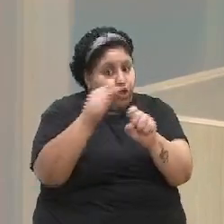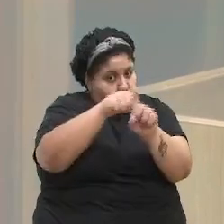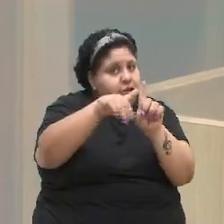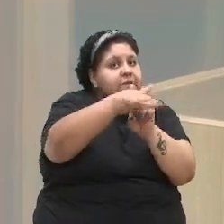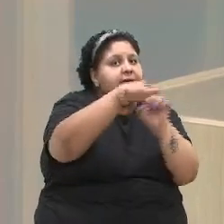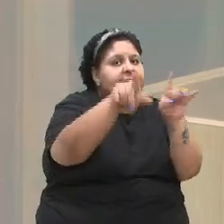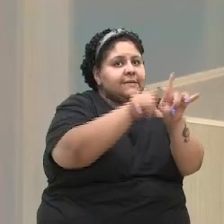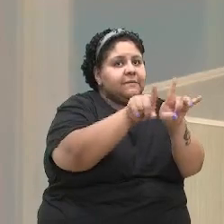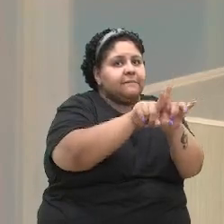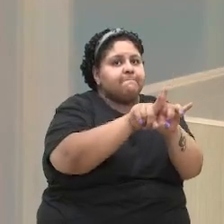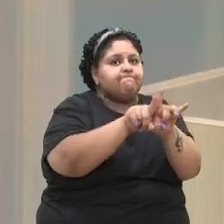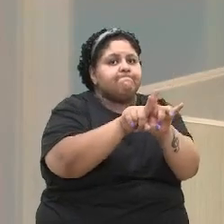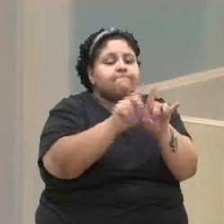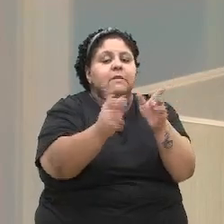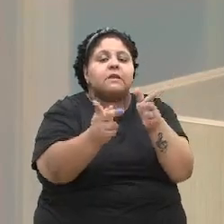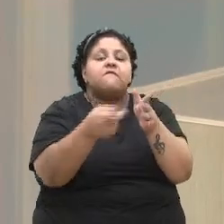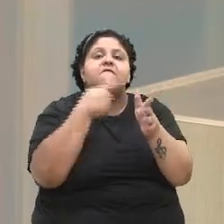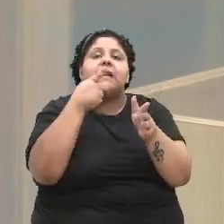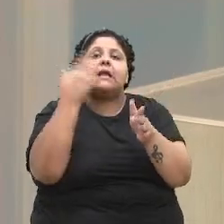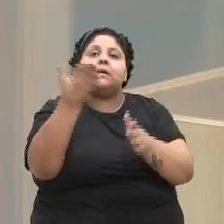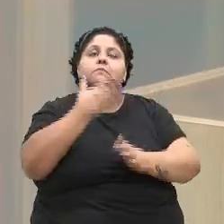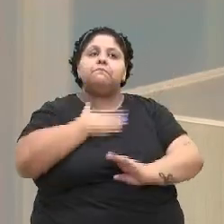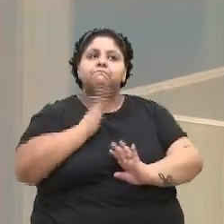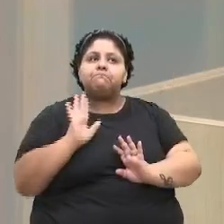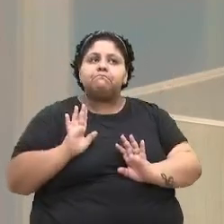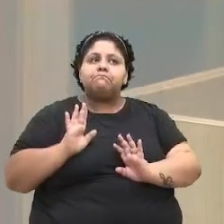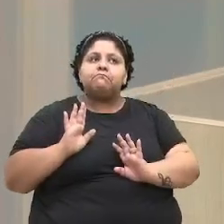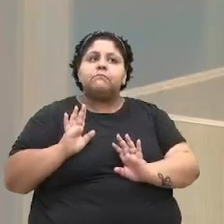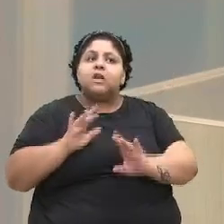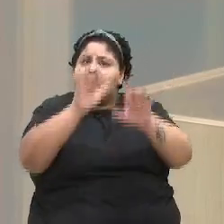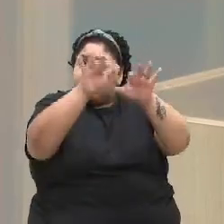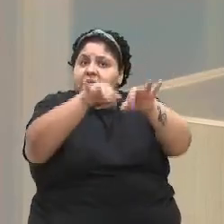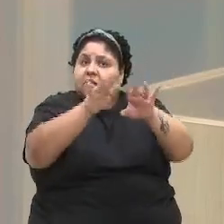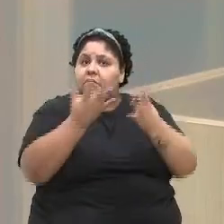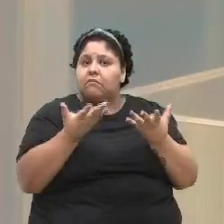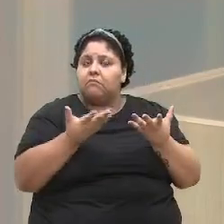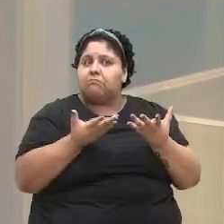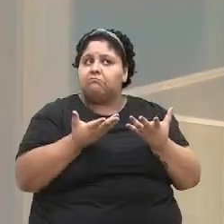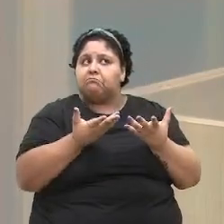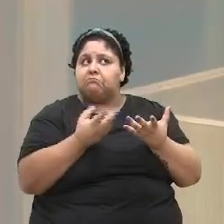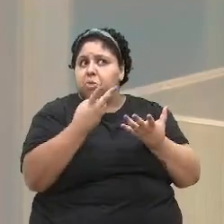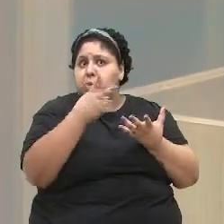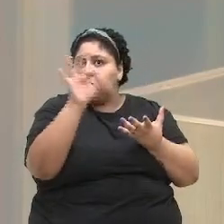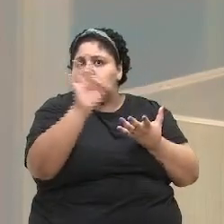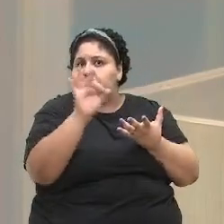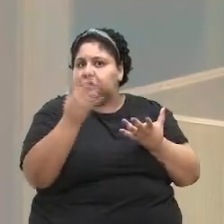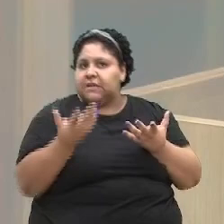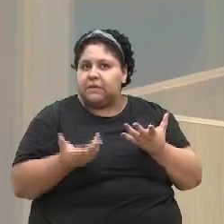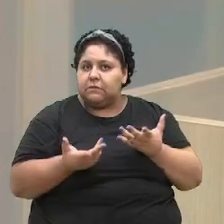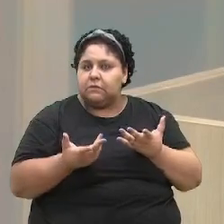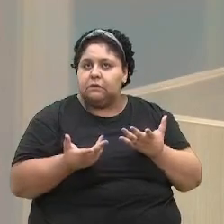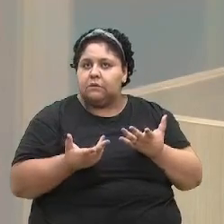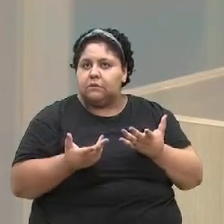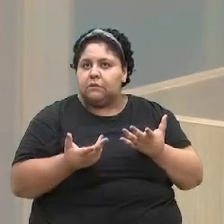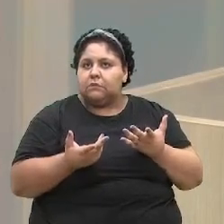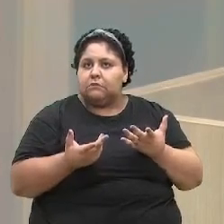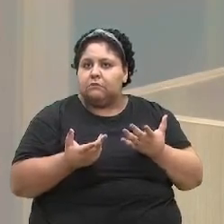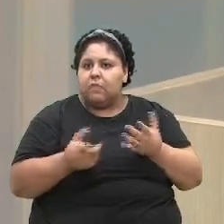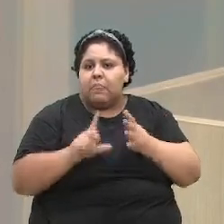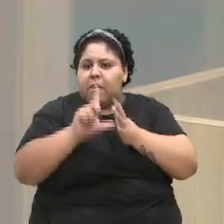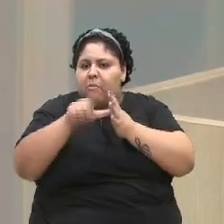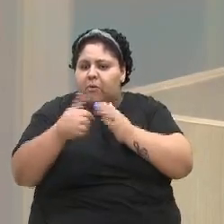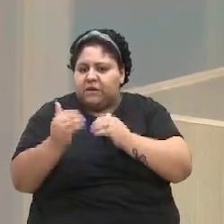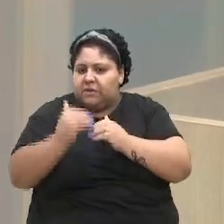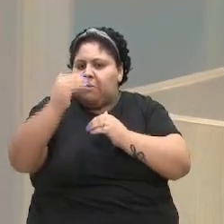sociais L dissessem ó vamos tá isento Vamos botar lá 2% daqui uns tempo a gente bota